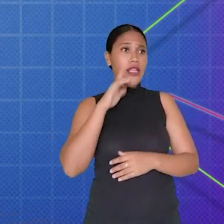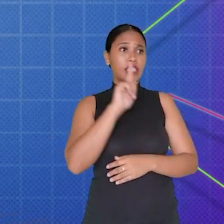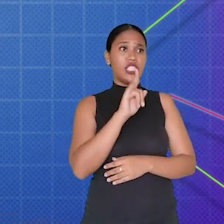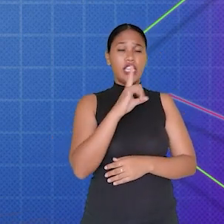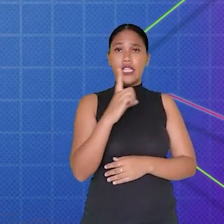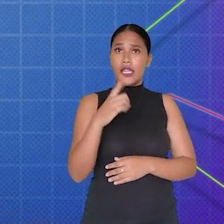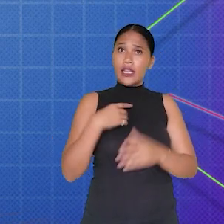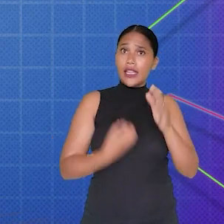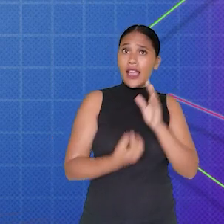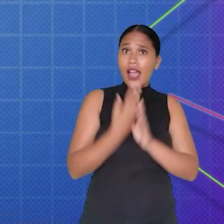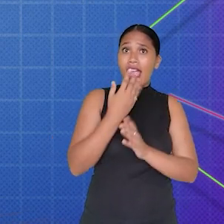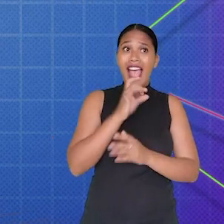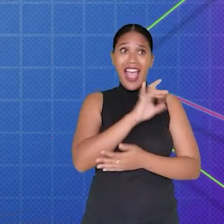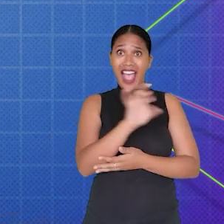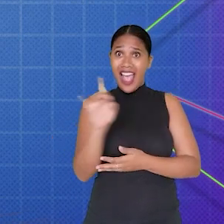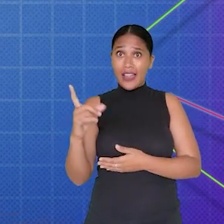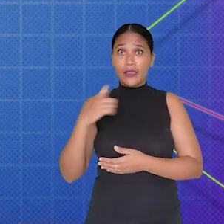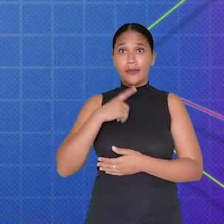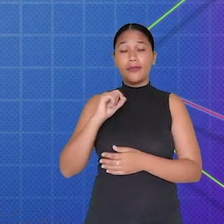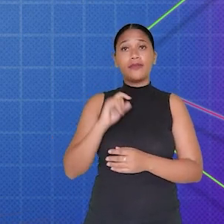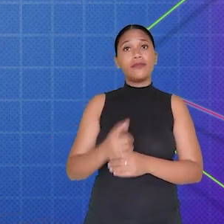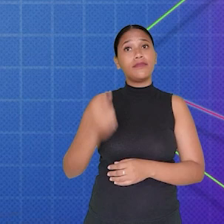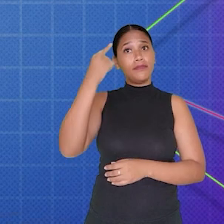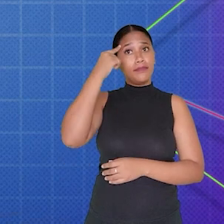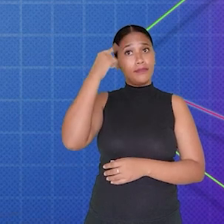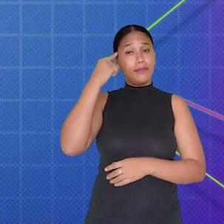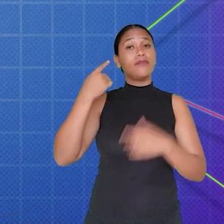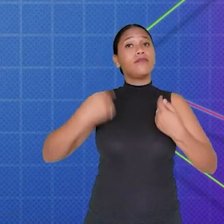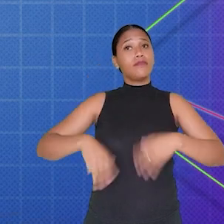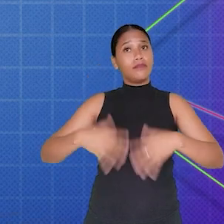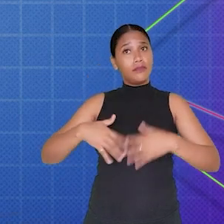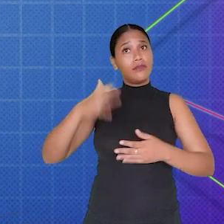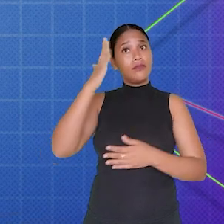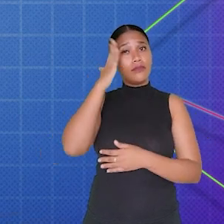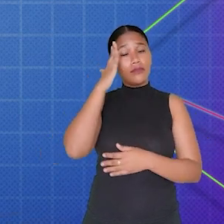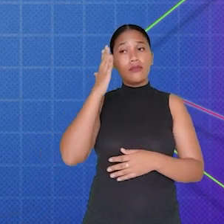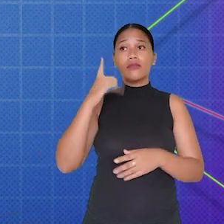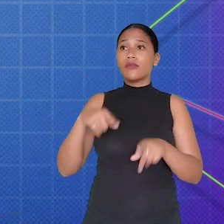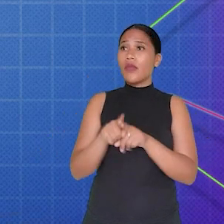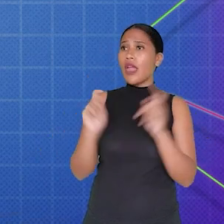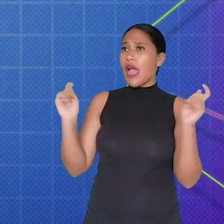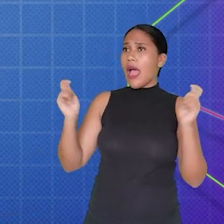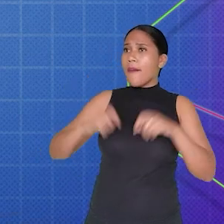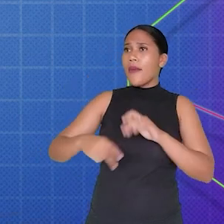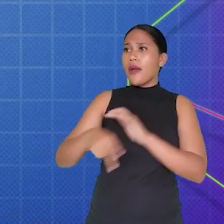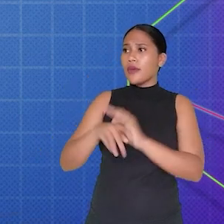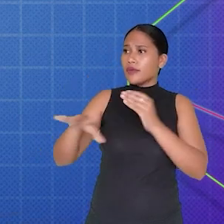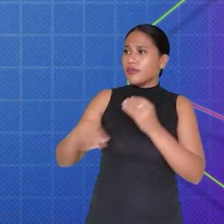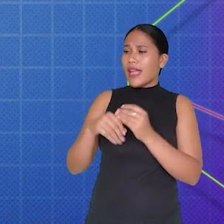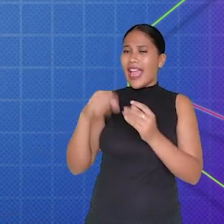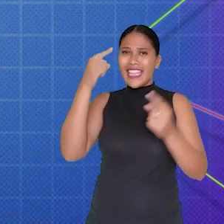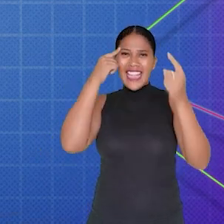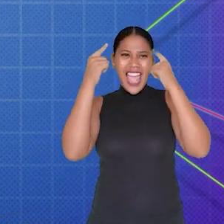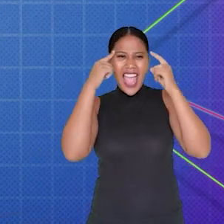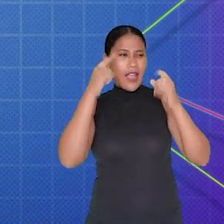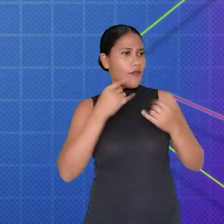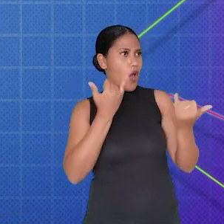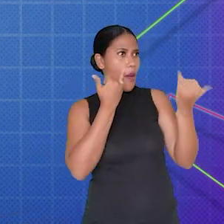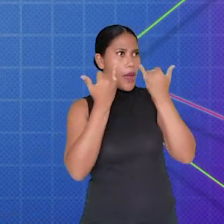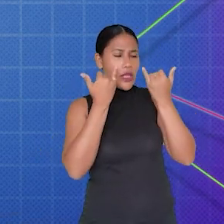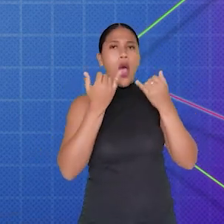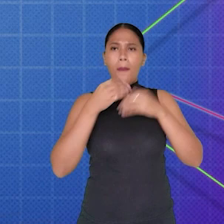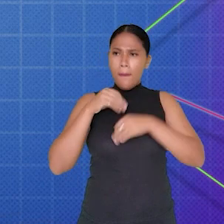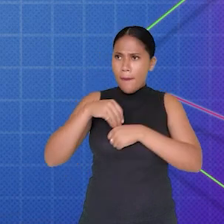desenvolvimento para criar o GDD. Cada membro da equipe deve estar ciente das diferentes seções do documento e ser capaz de contribuir com